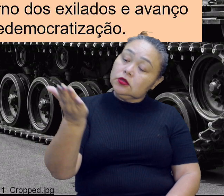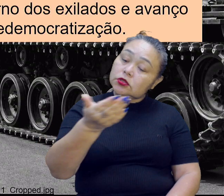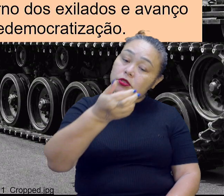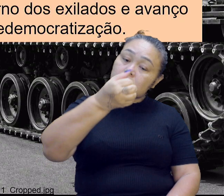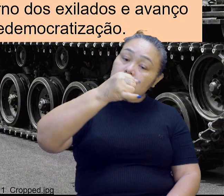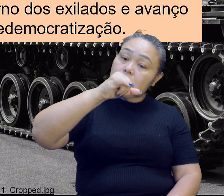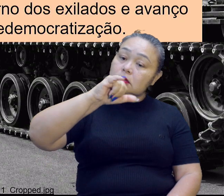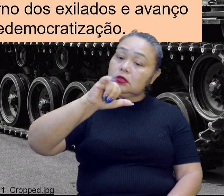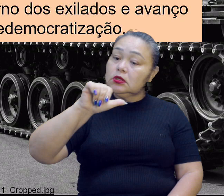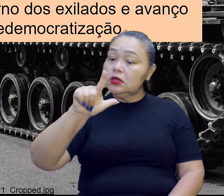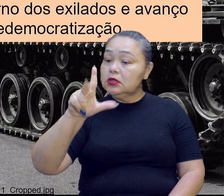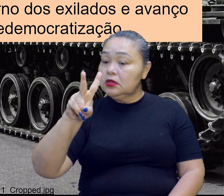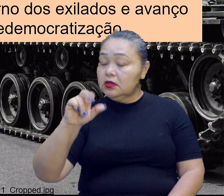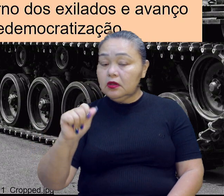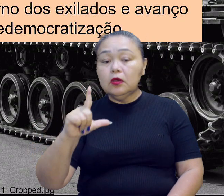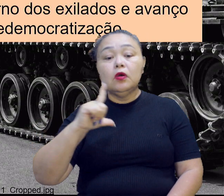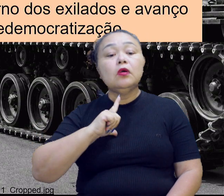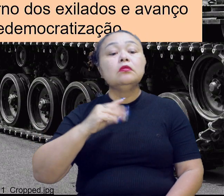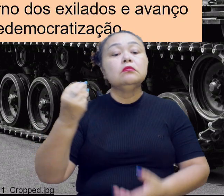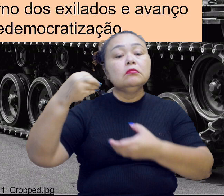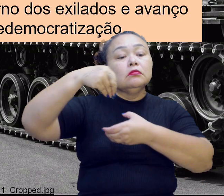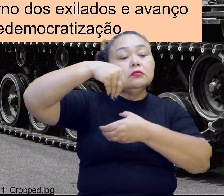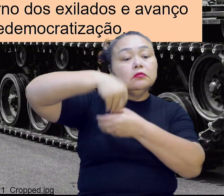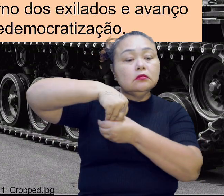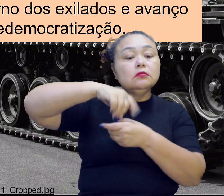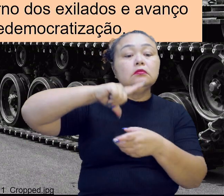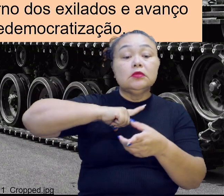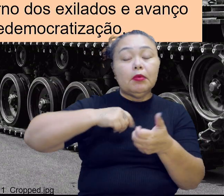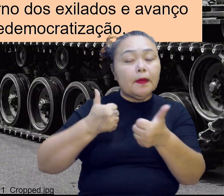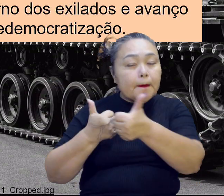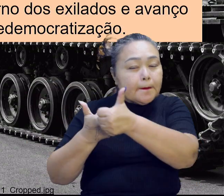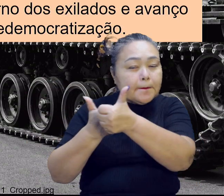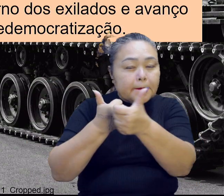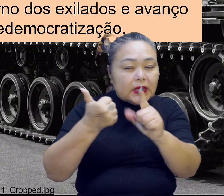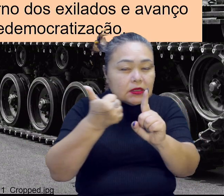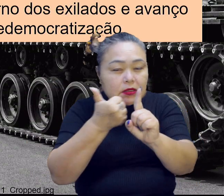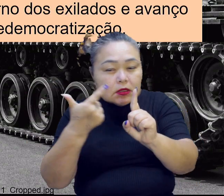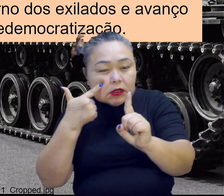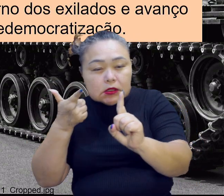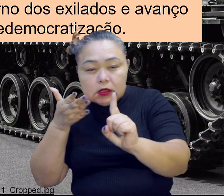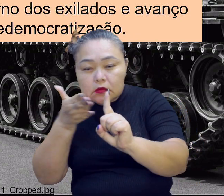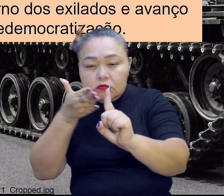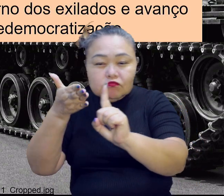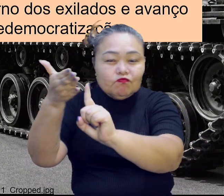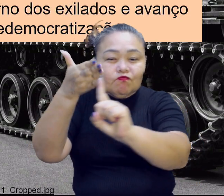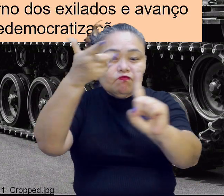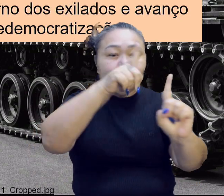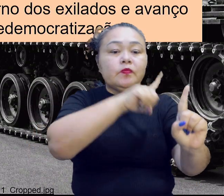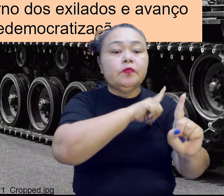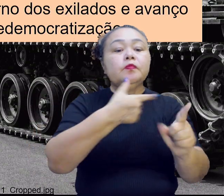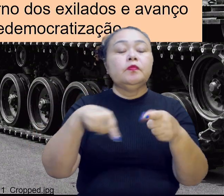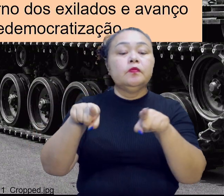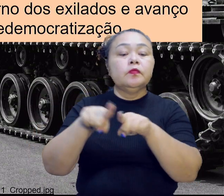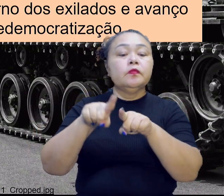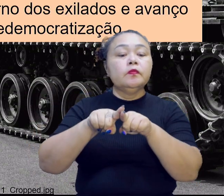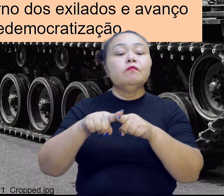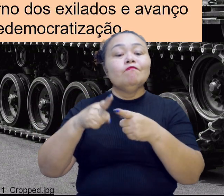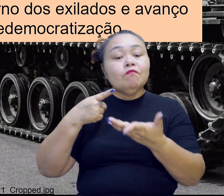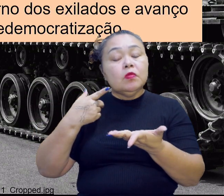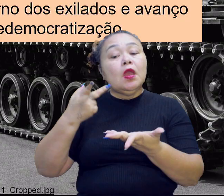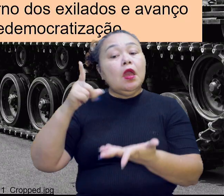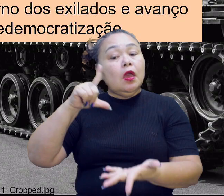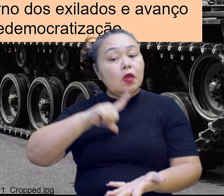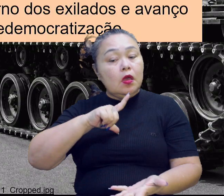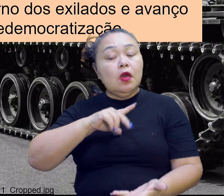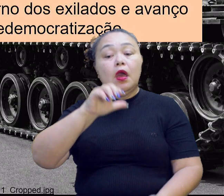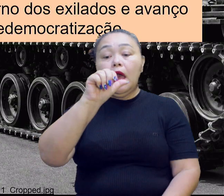do grupo militar que eram mais perseguidores. E aí ele vai estabelecer o que nós vamos chamar de